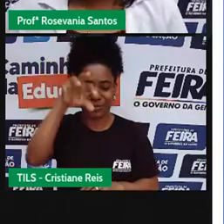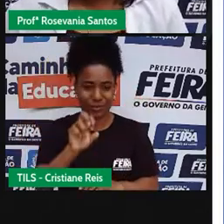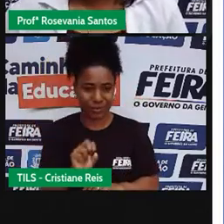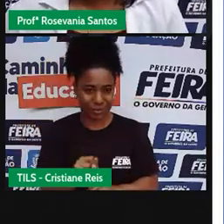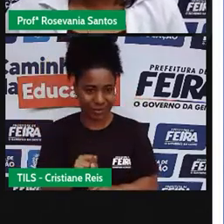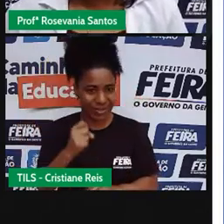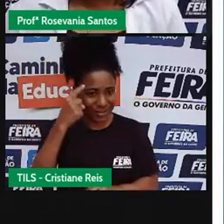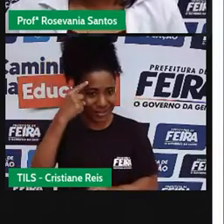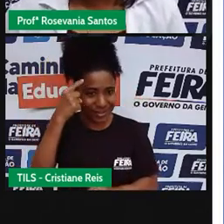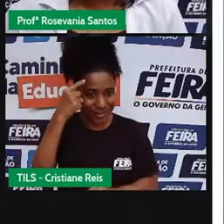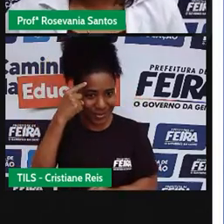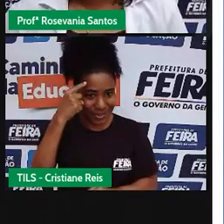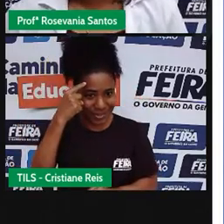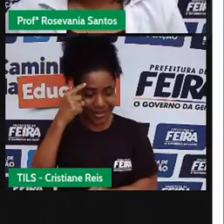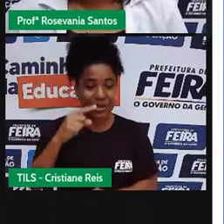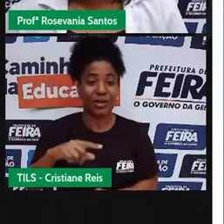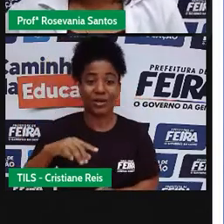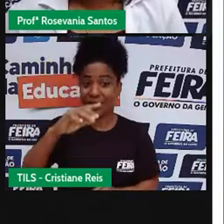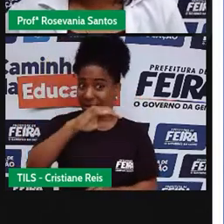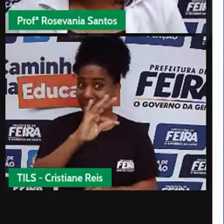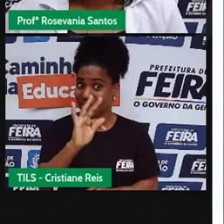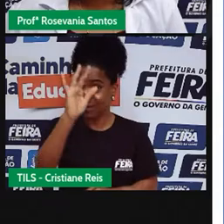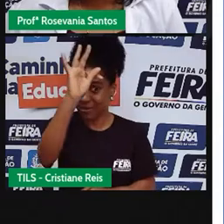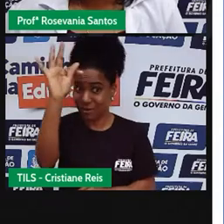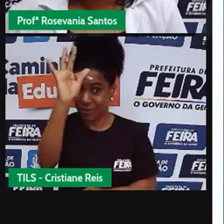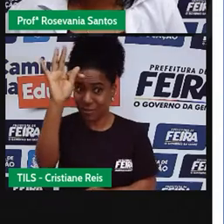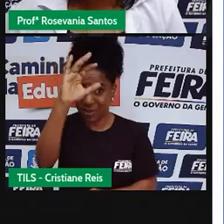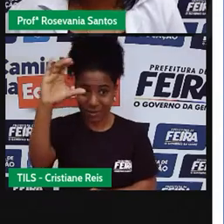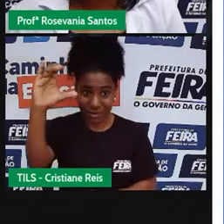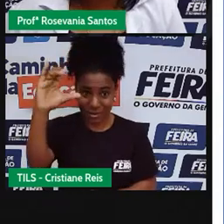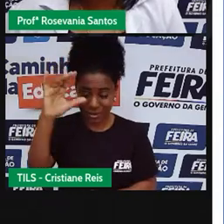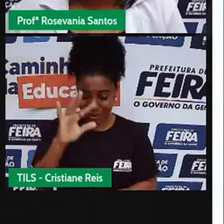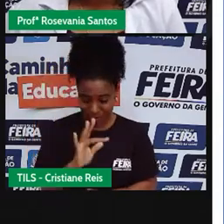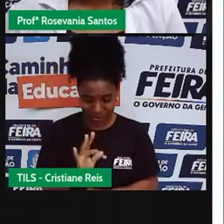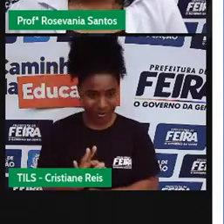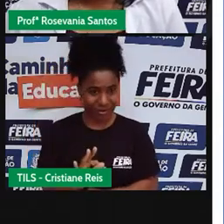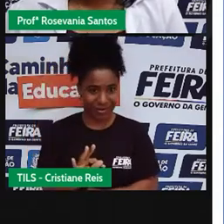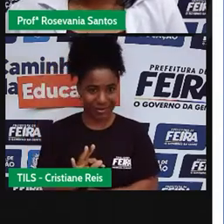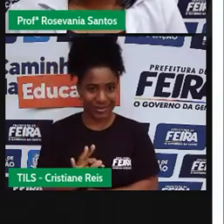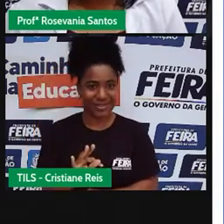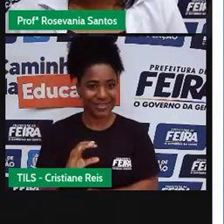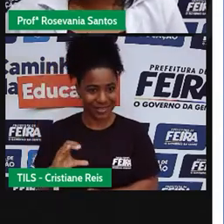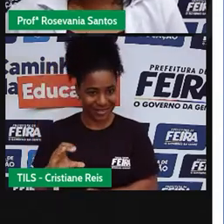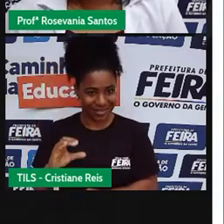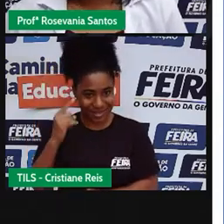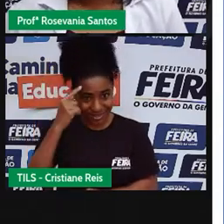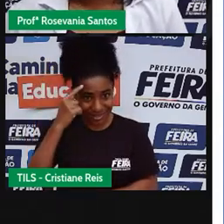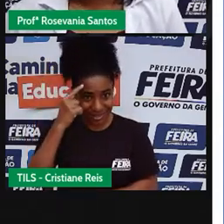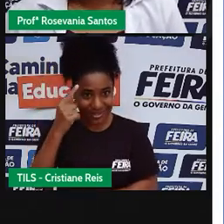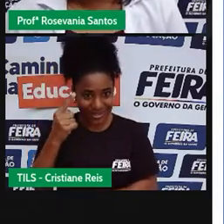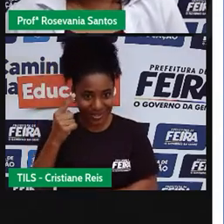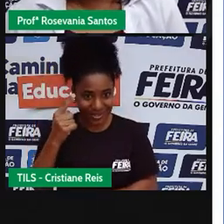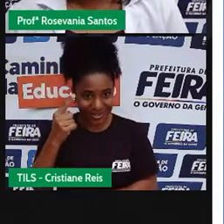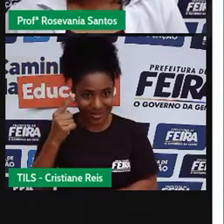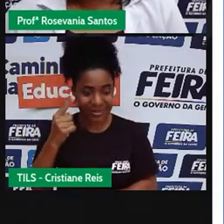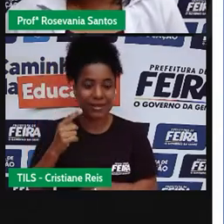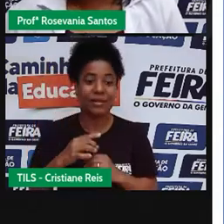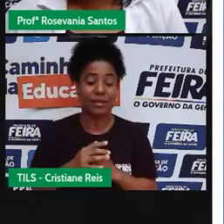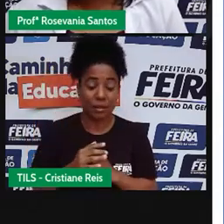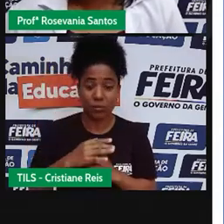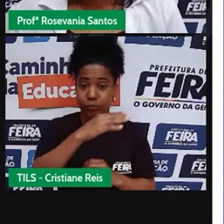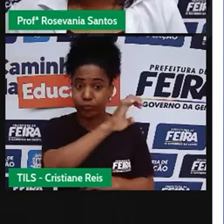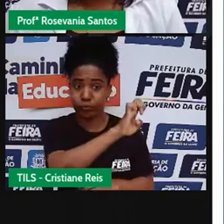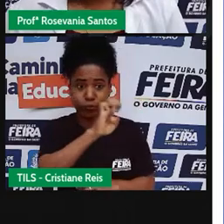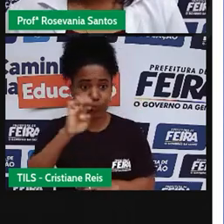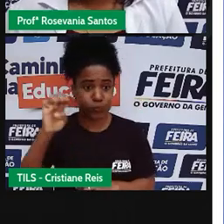sul. Mas nós temos outras áreas, como a zona temperada norte, a zona temperada sul, que ela vai do Trópico de Câncer ao Círculo